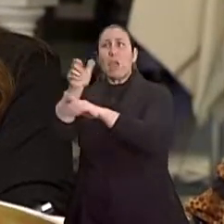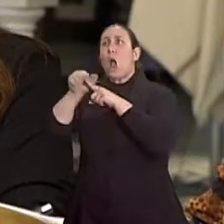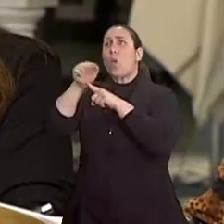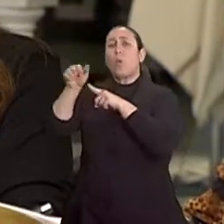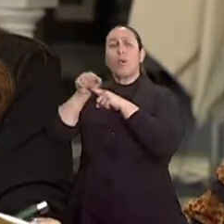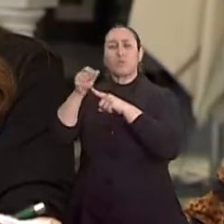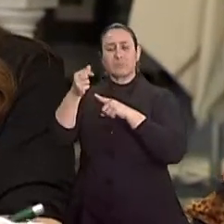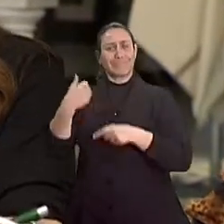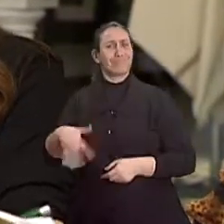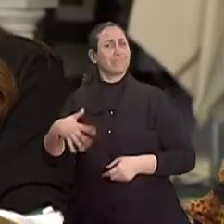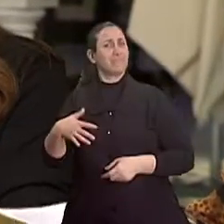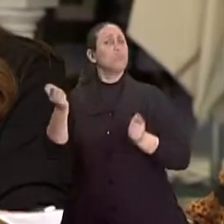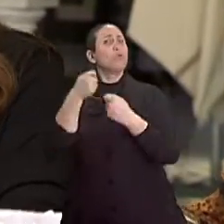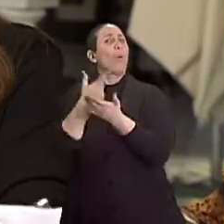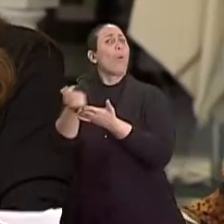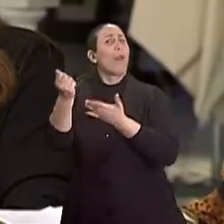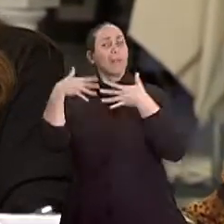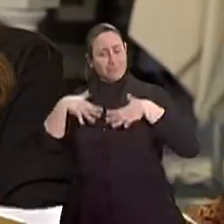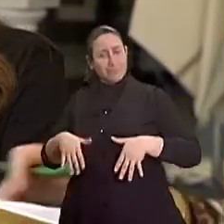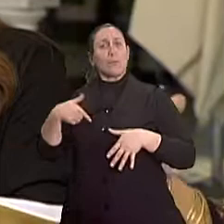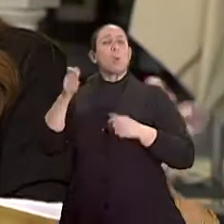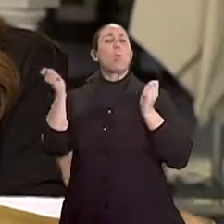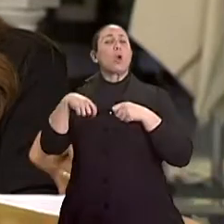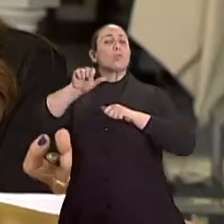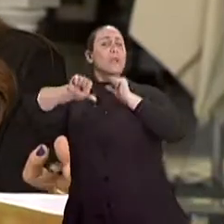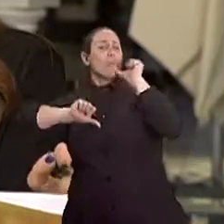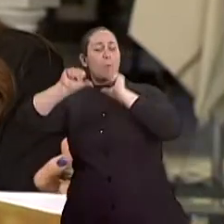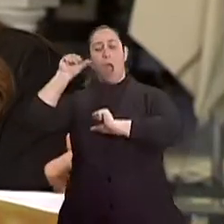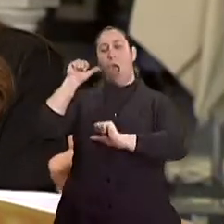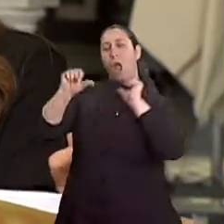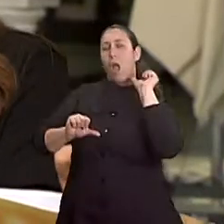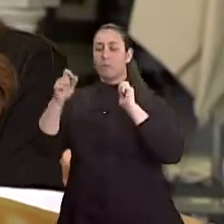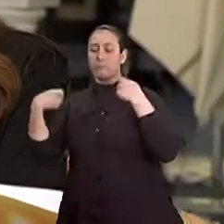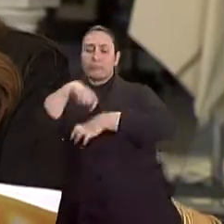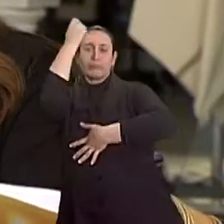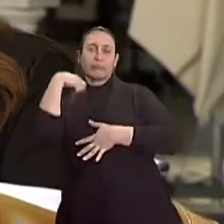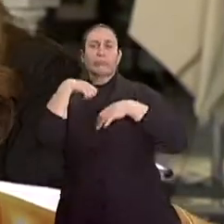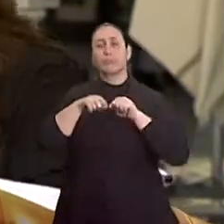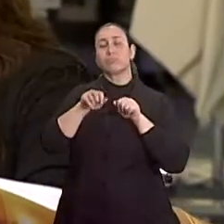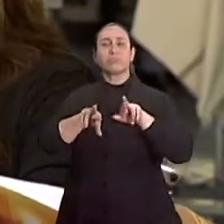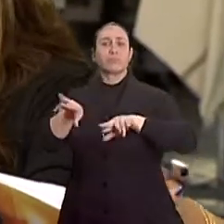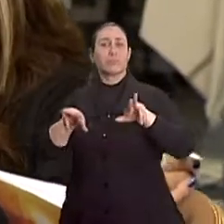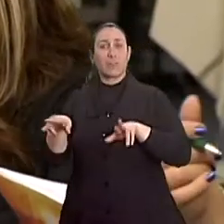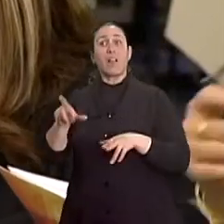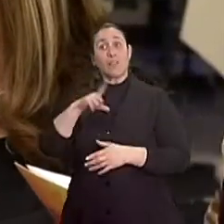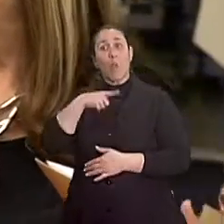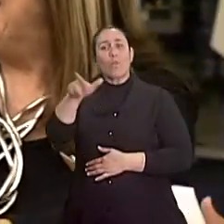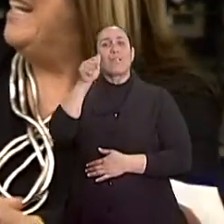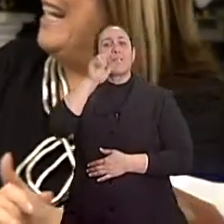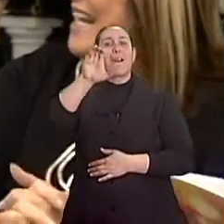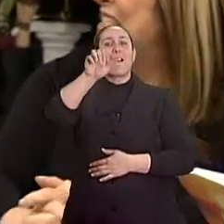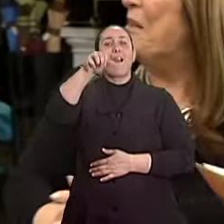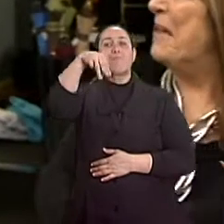mais barato. Perfeito. Elas não se dão conta. Que ela pode transformar ela pode aquele vestido. Ela pode comprar o vestido. Já surgiu outra ali, a Camila tá